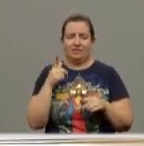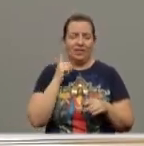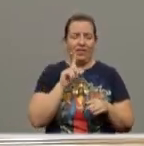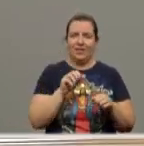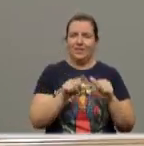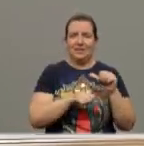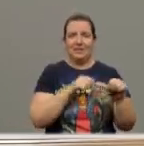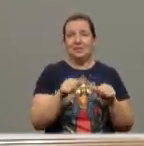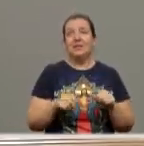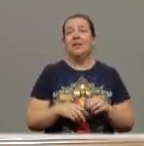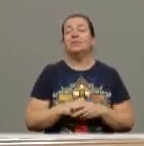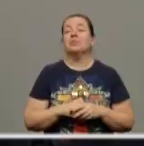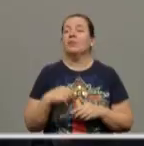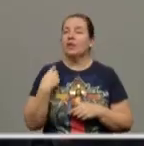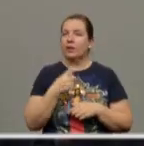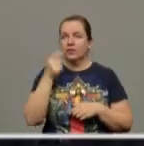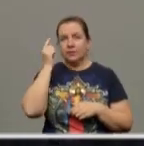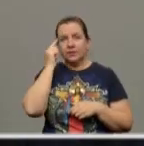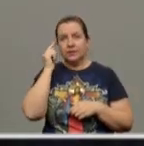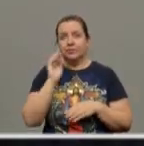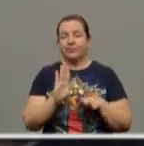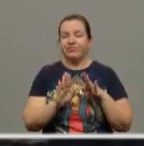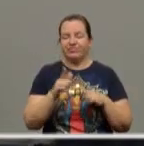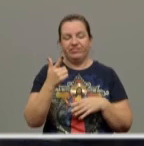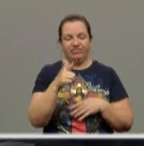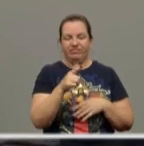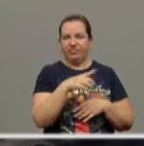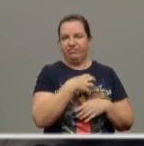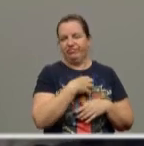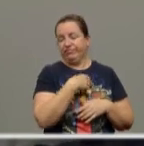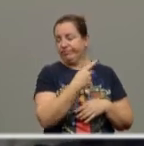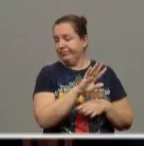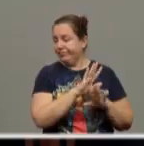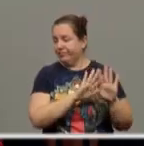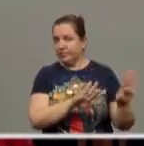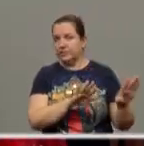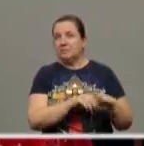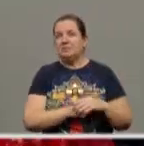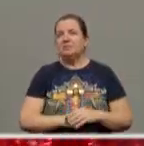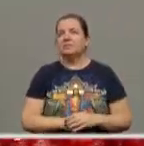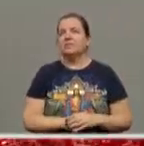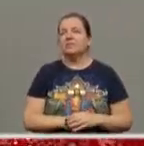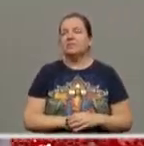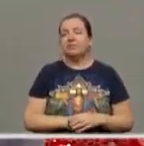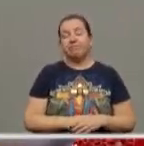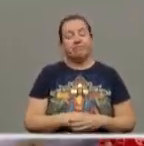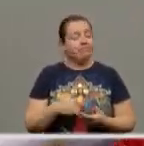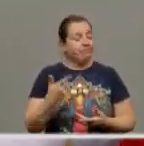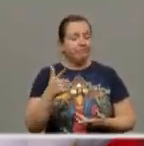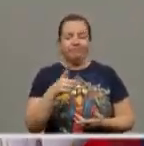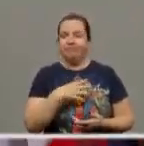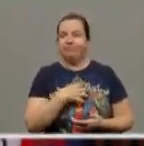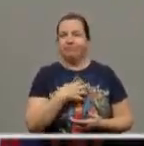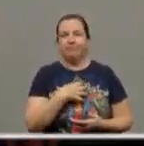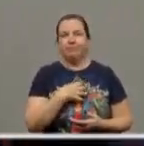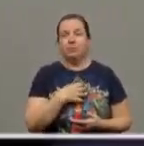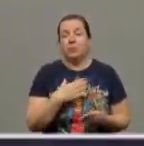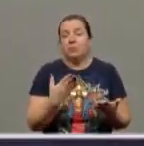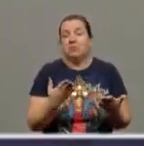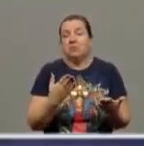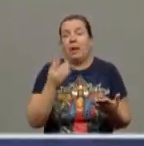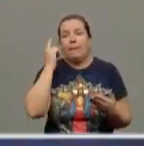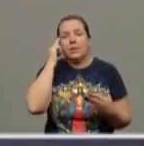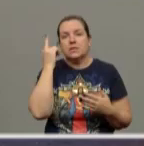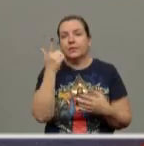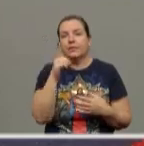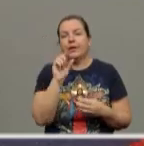Não é assim que a gente pensa? Ali não tem jeito, não. Vira para o teu irmão aí do teu lado, ó. Tem jeito. Você pensa que não tem